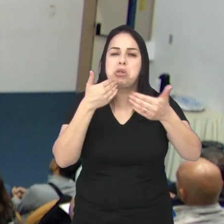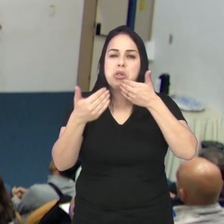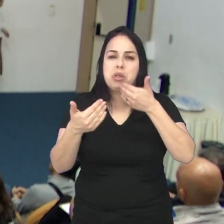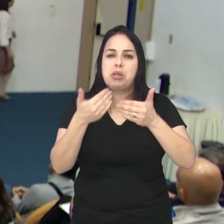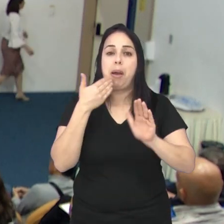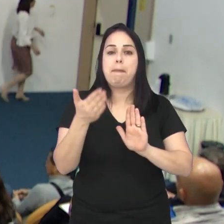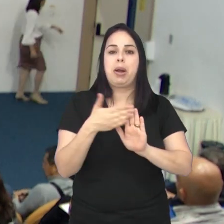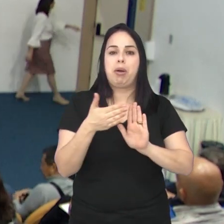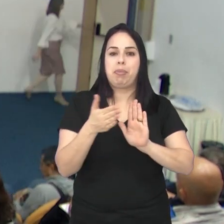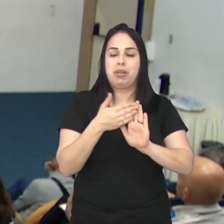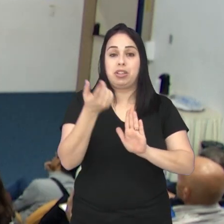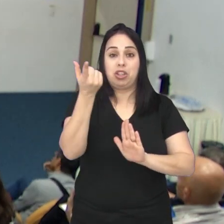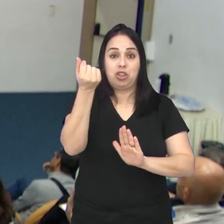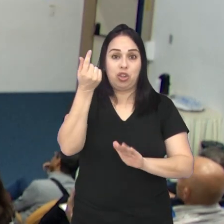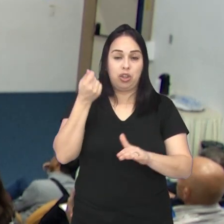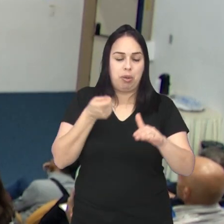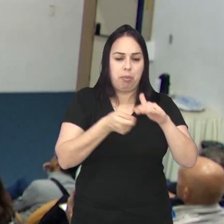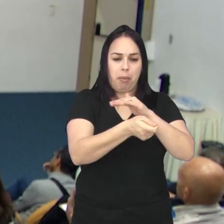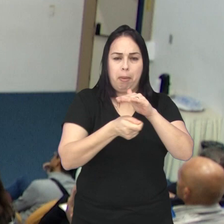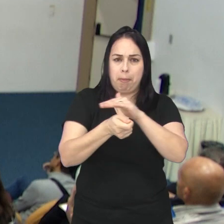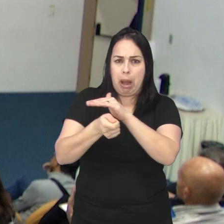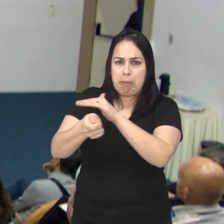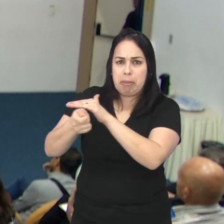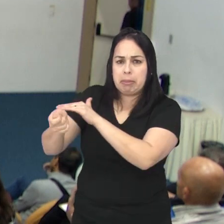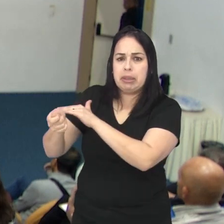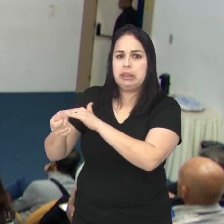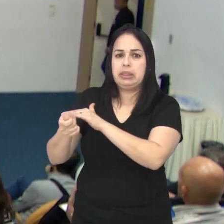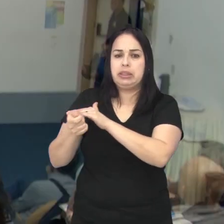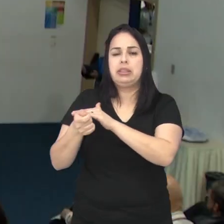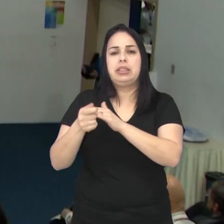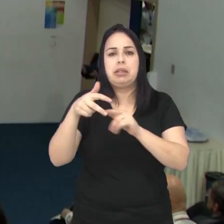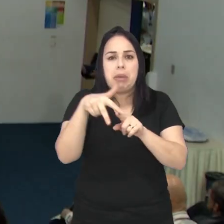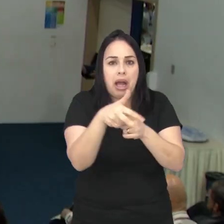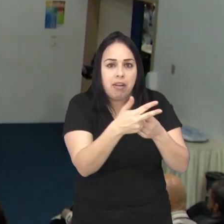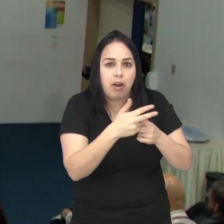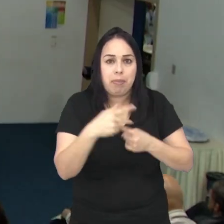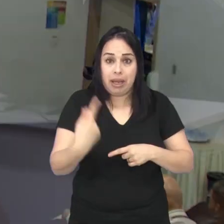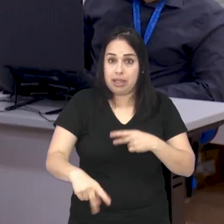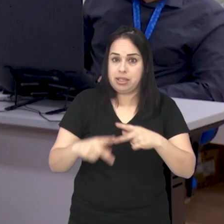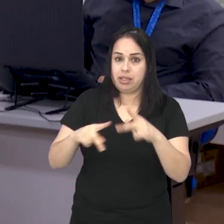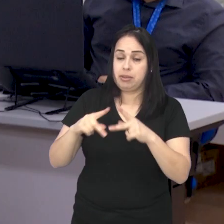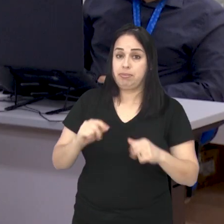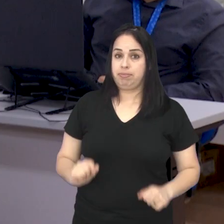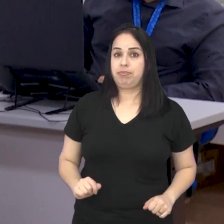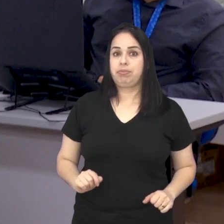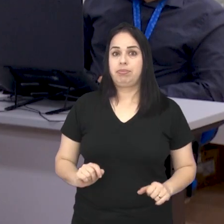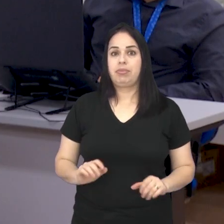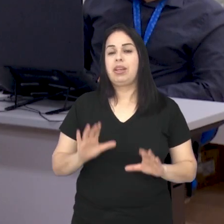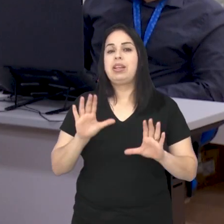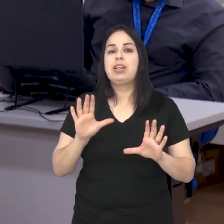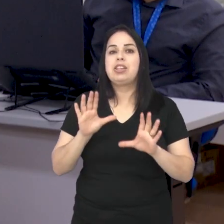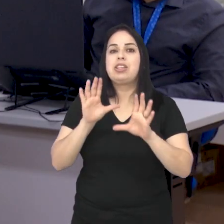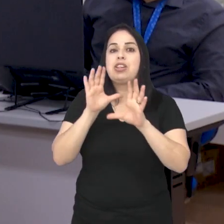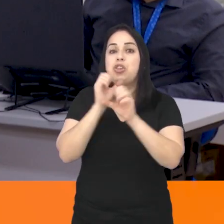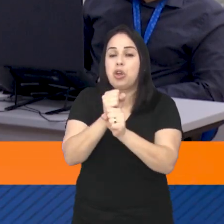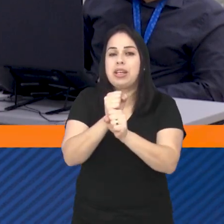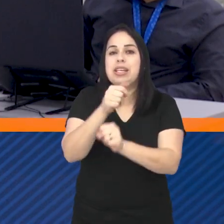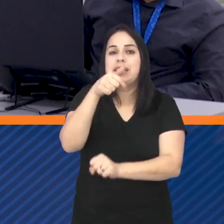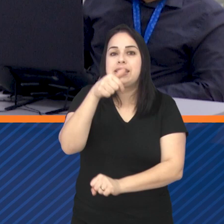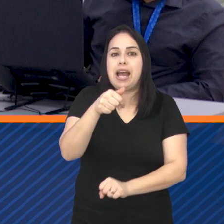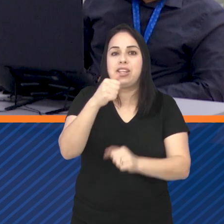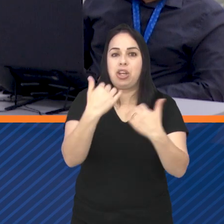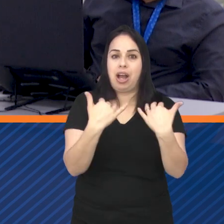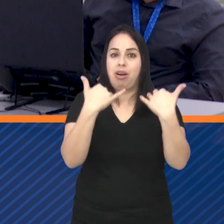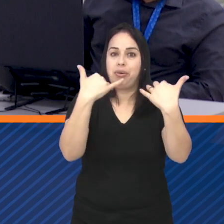Câmara estavam propostas de investimentos para diversas áreas e melhorias para a nossa cidade. Lembrando que ao todo serão 7